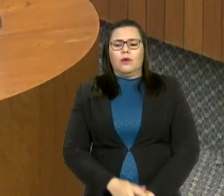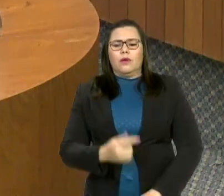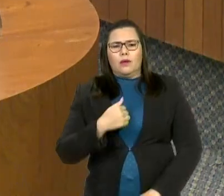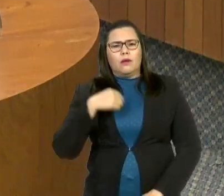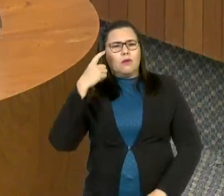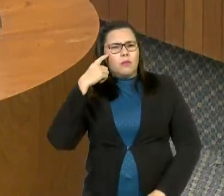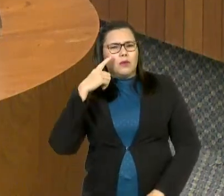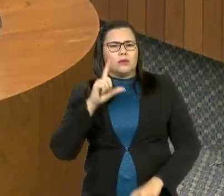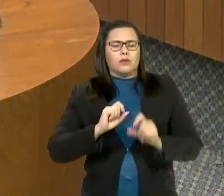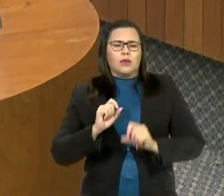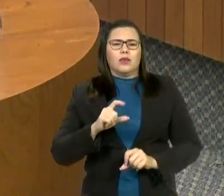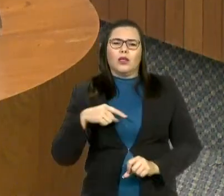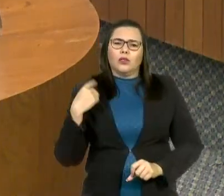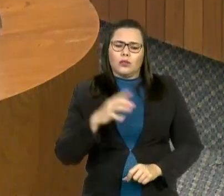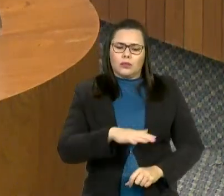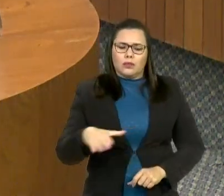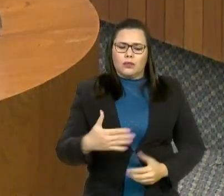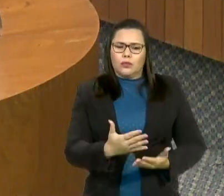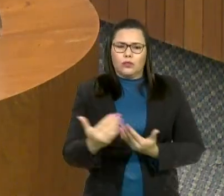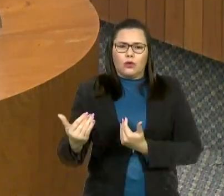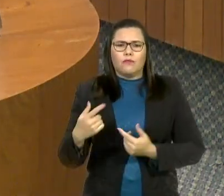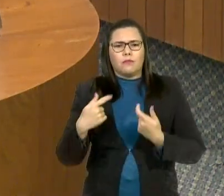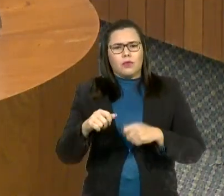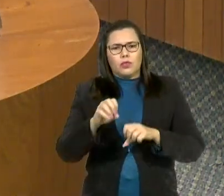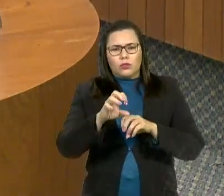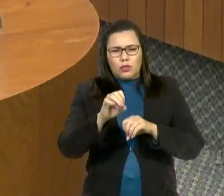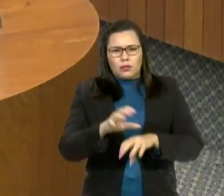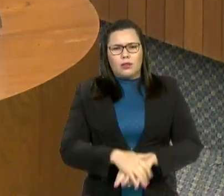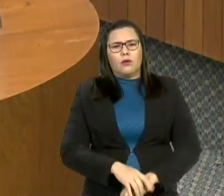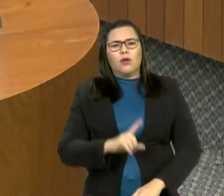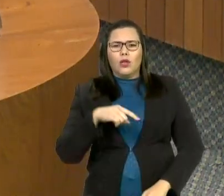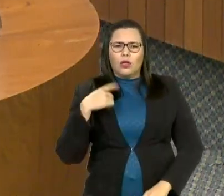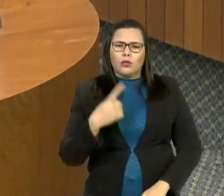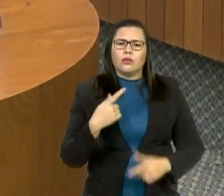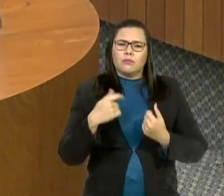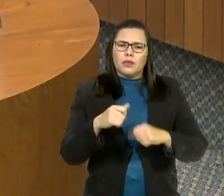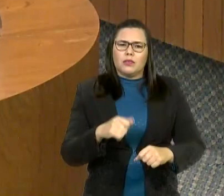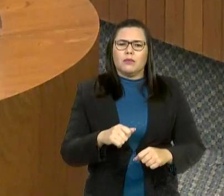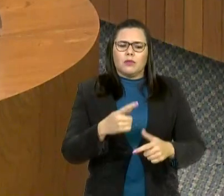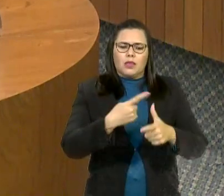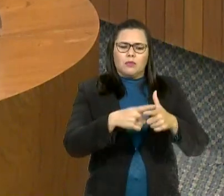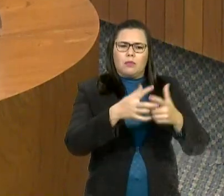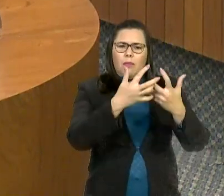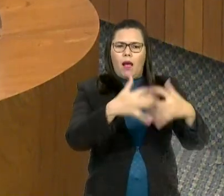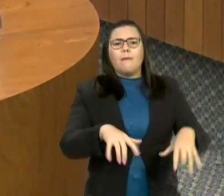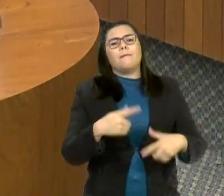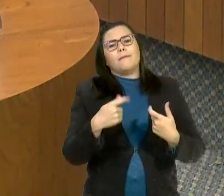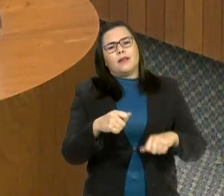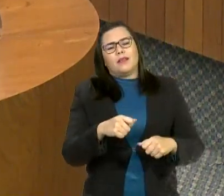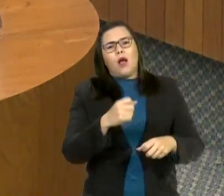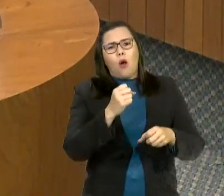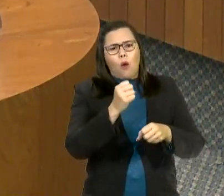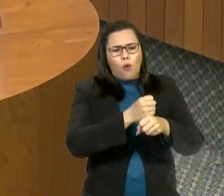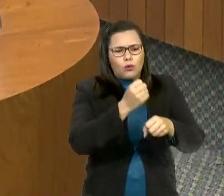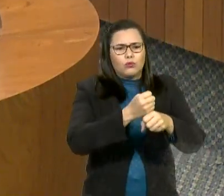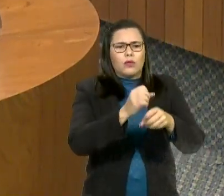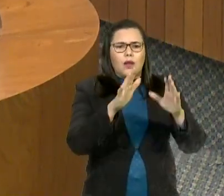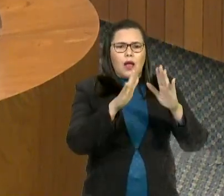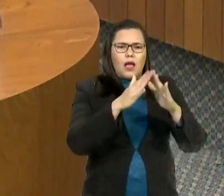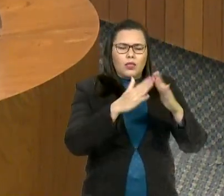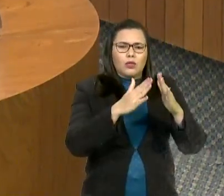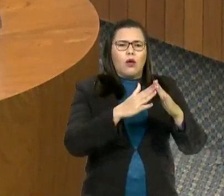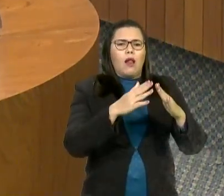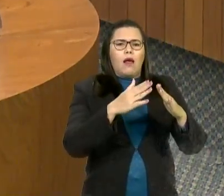tanto de educação. Então, presidente, eu agradeço a oportunidade, agradeço aqui o espaço dos blocos e me coloco à disposição para que nós possamos...